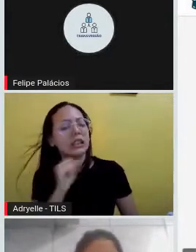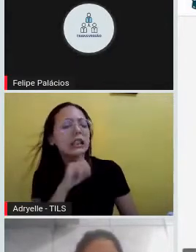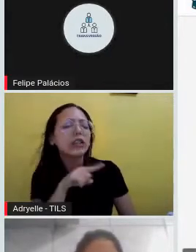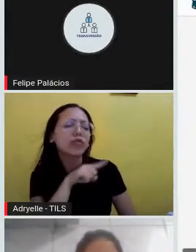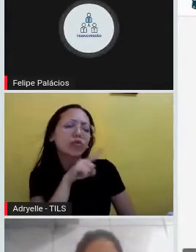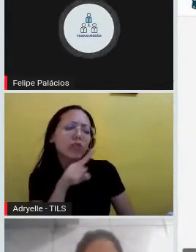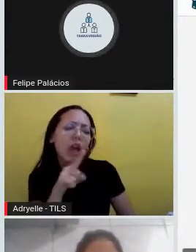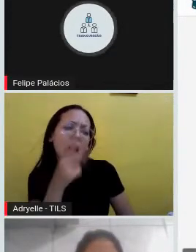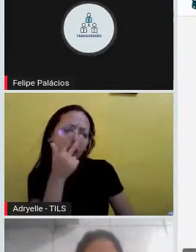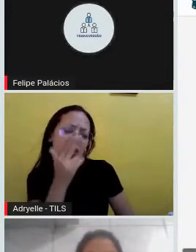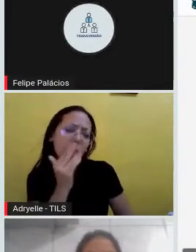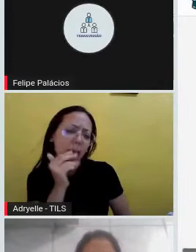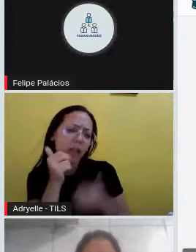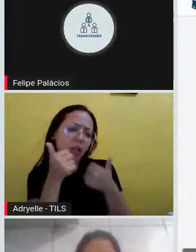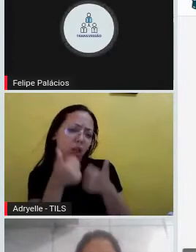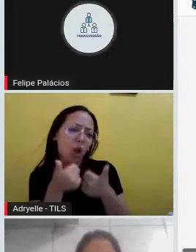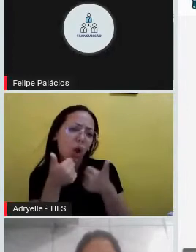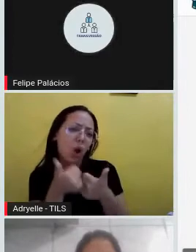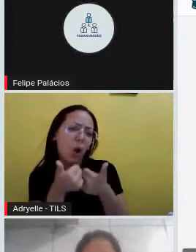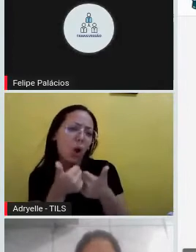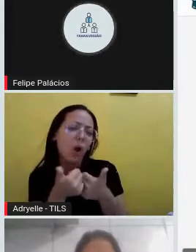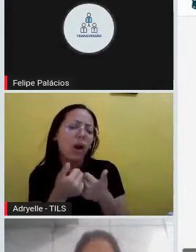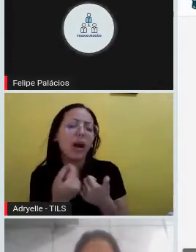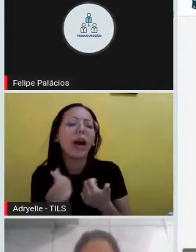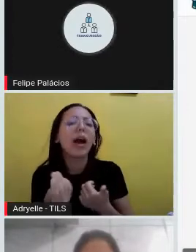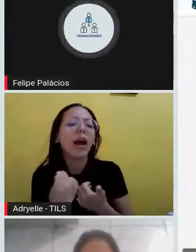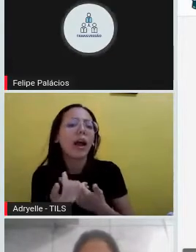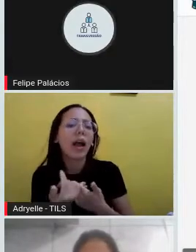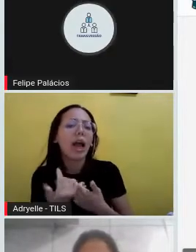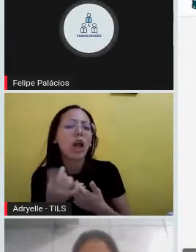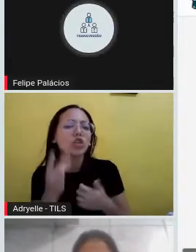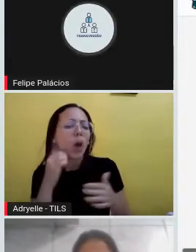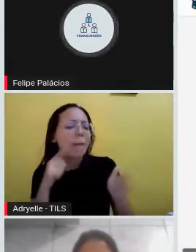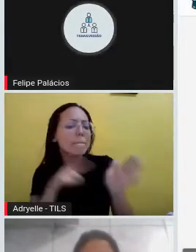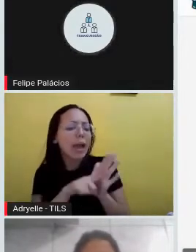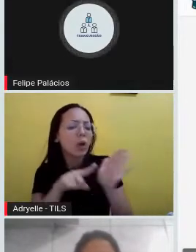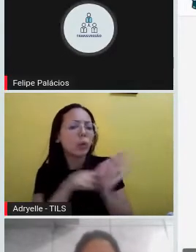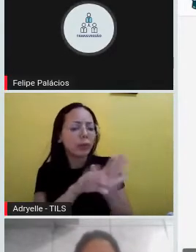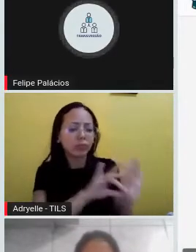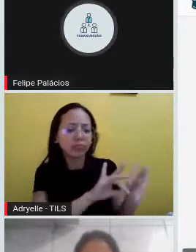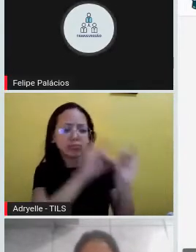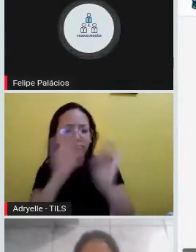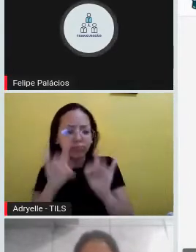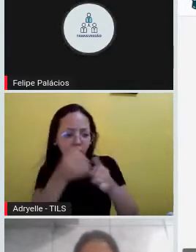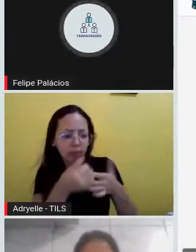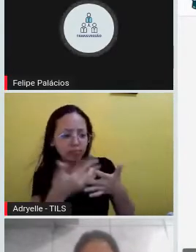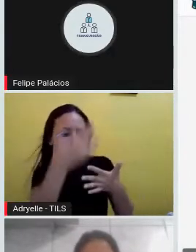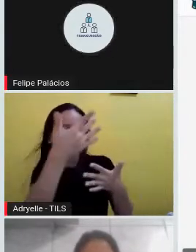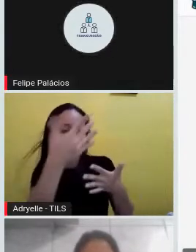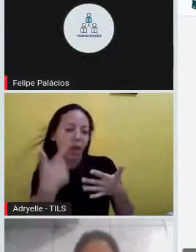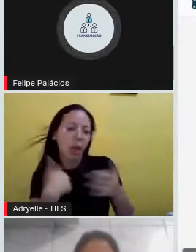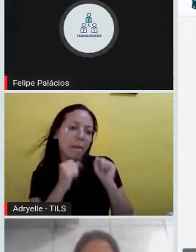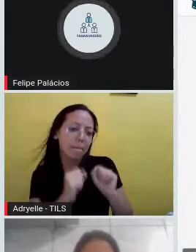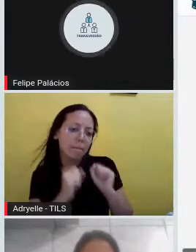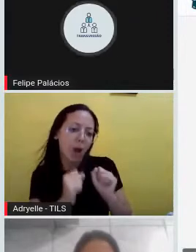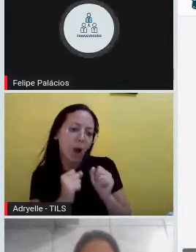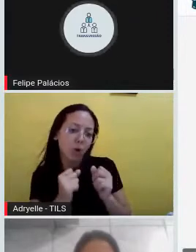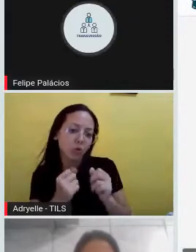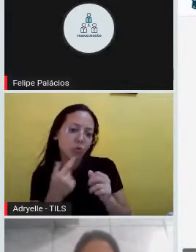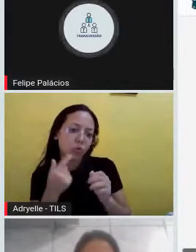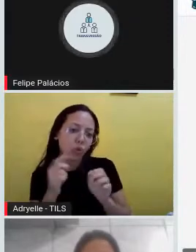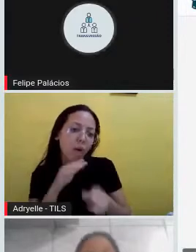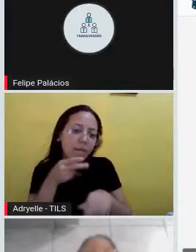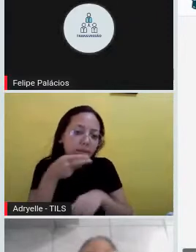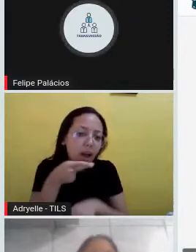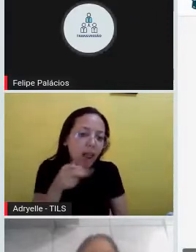não estar interrompendo a sua aula, aí o pessoal pode deixar as perguntas aqui e à medida que estiver tendo, eu posso te